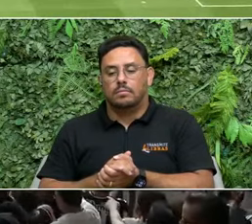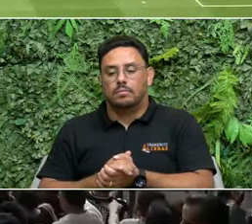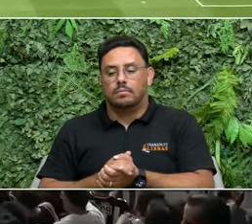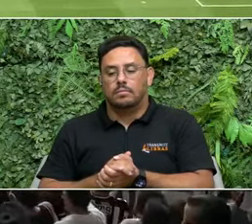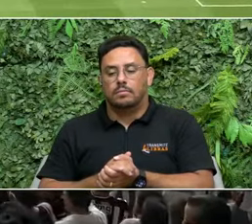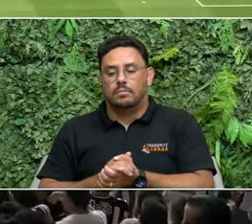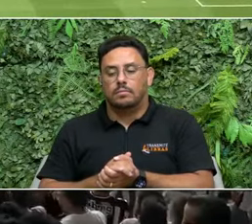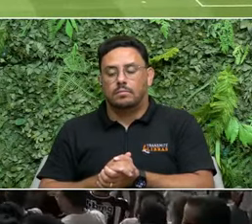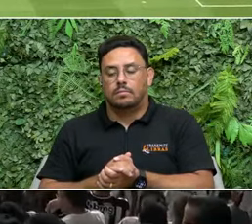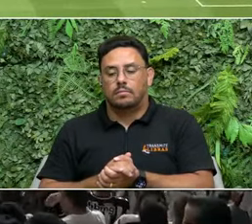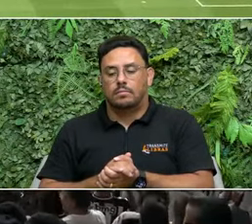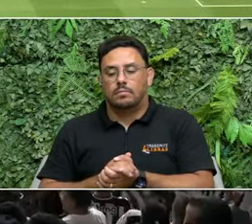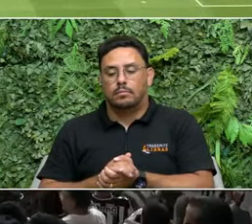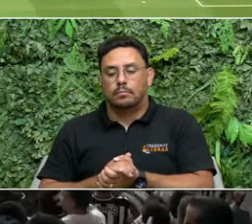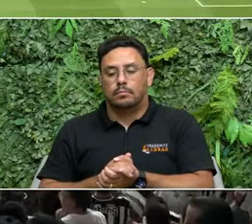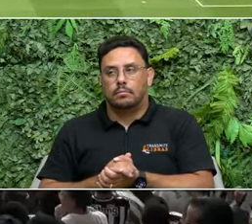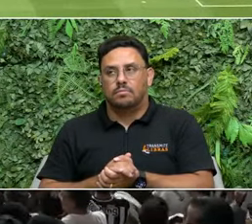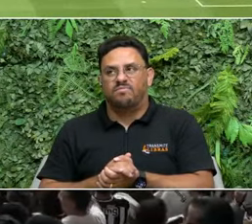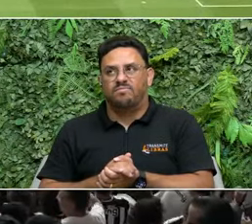vai